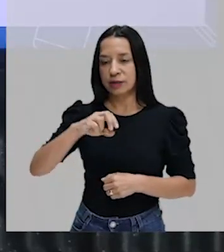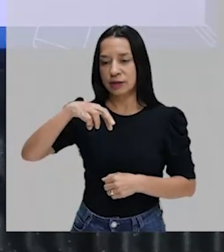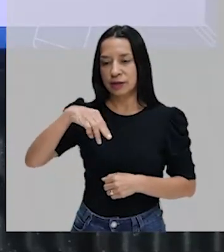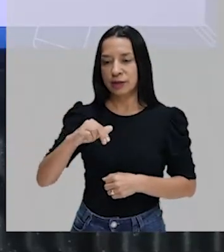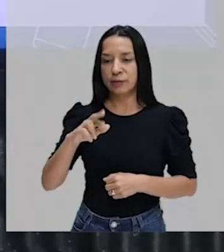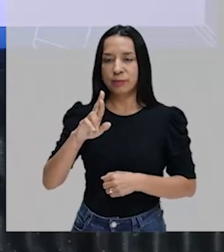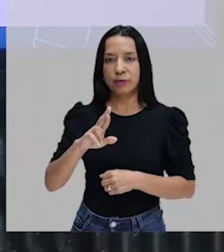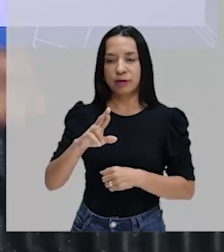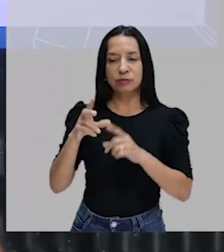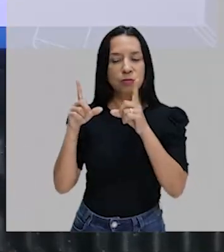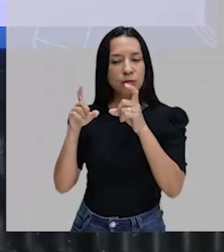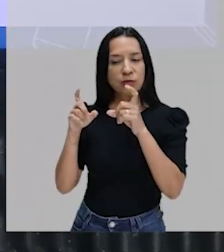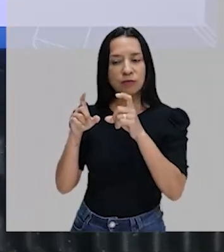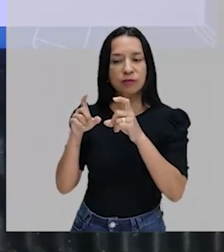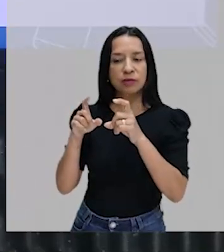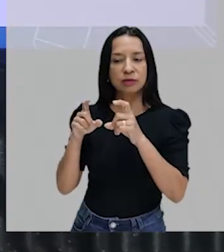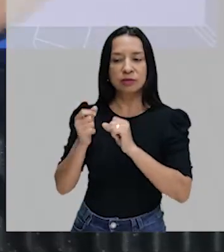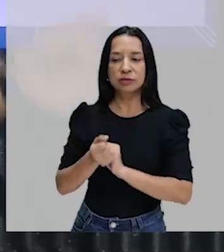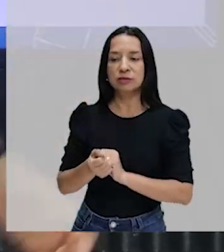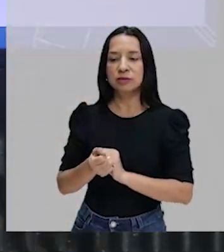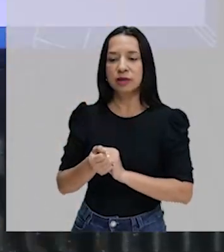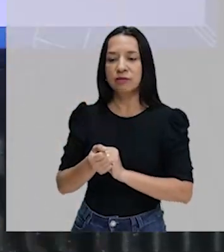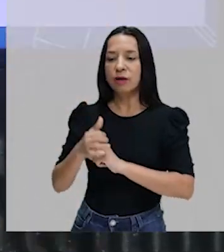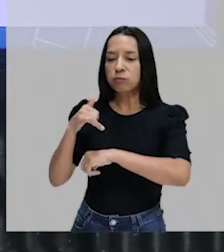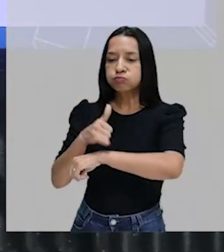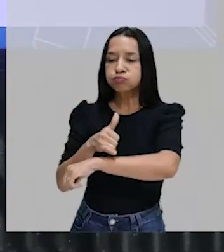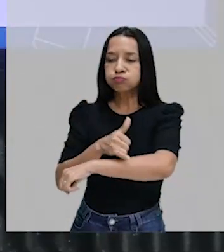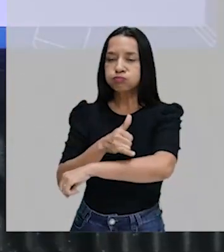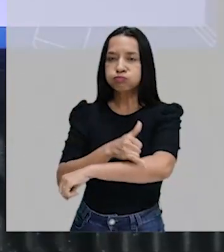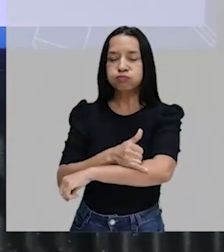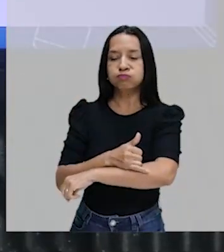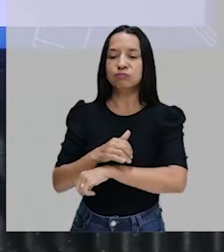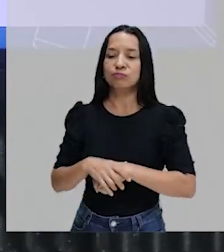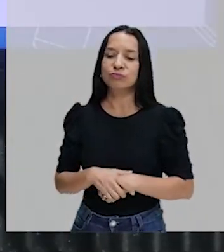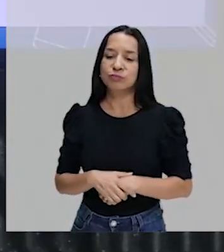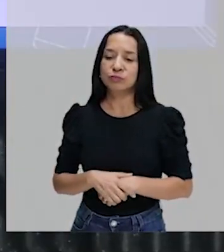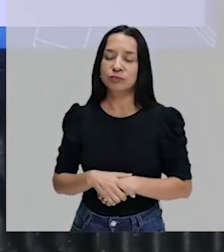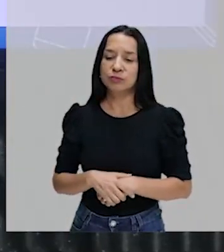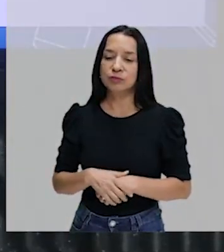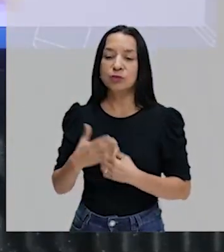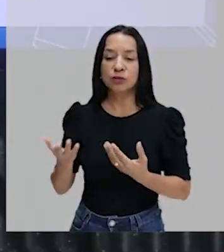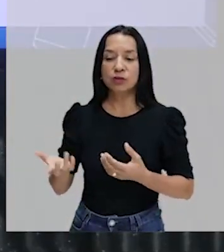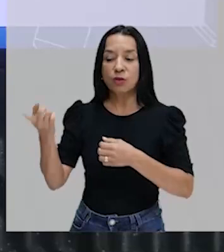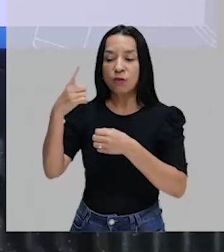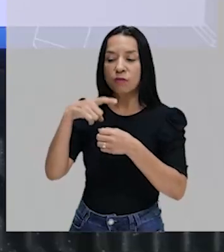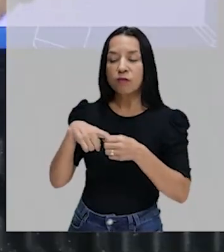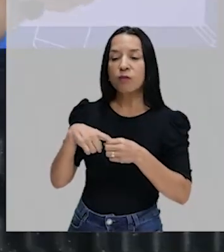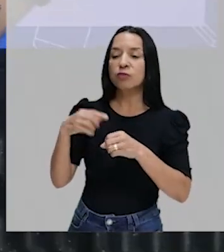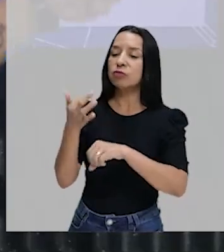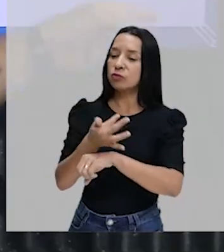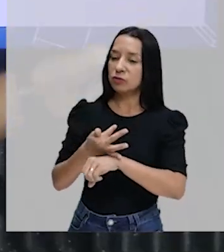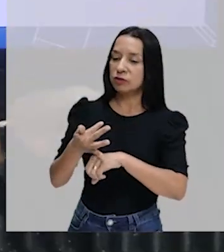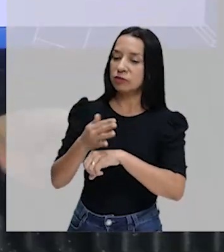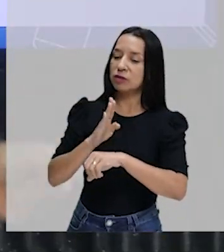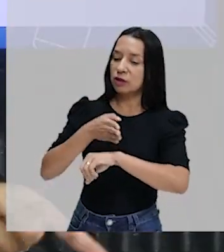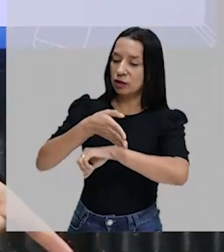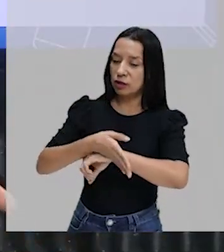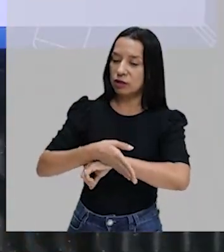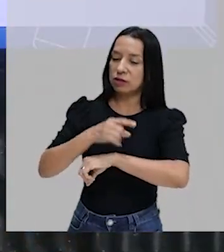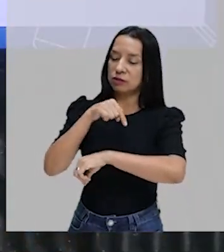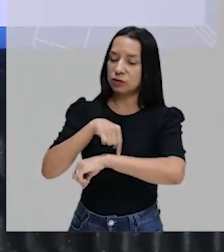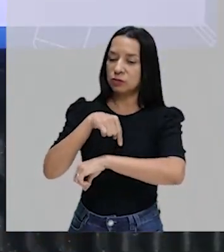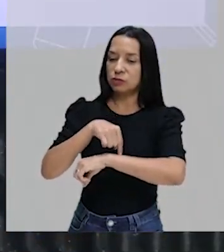iate, tiraram uma foto dele que supostamente ele estava gordinho, estava acima do peso. Quando ele vem dessas férias, ele entra no período